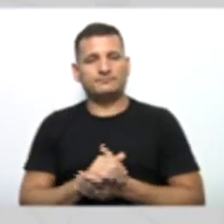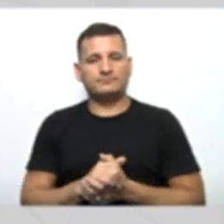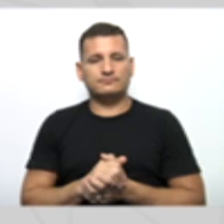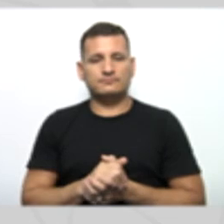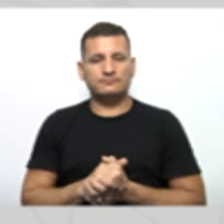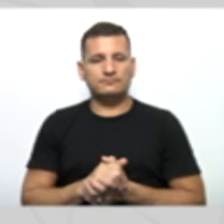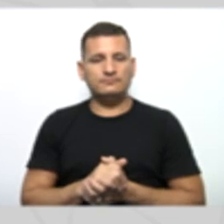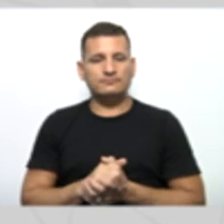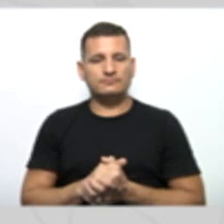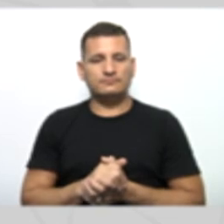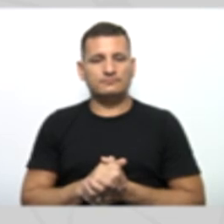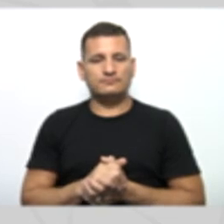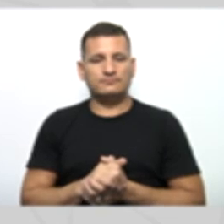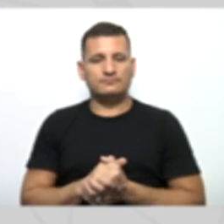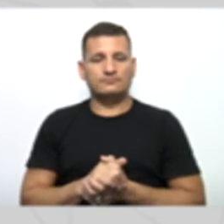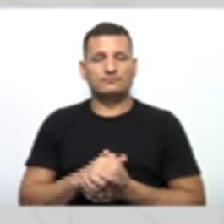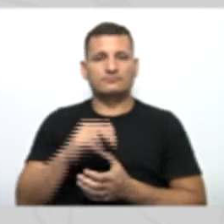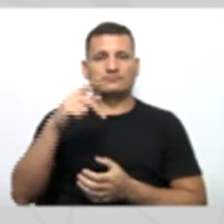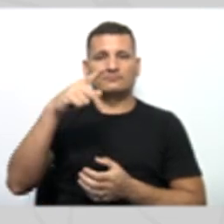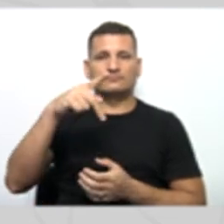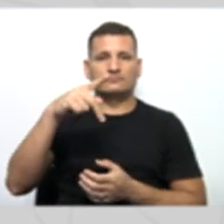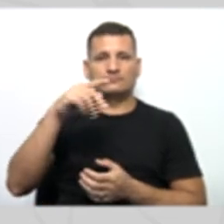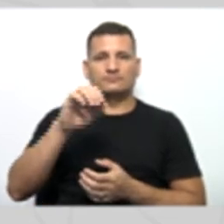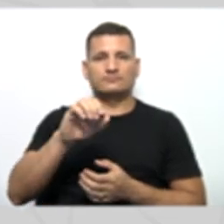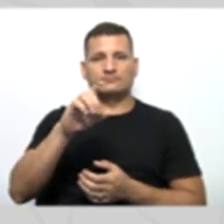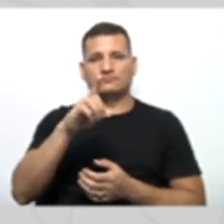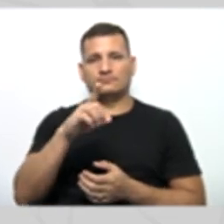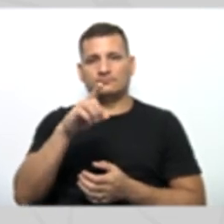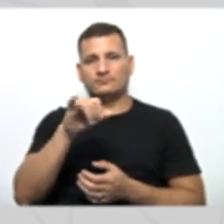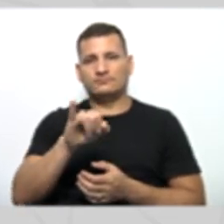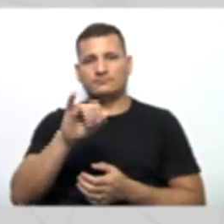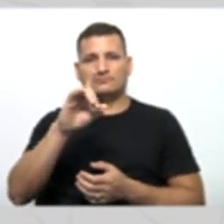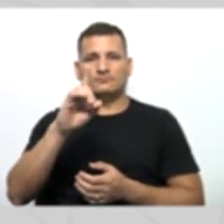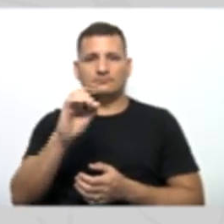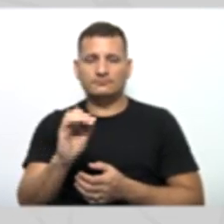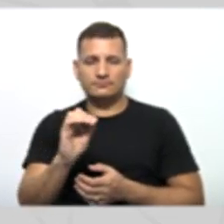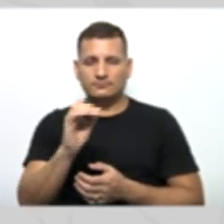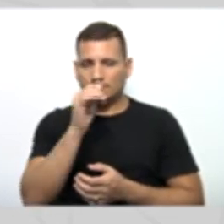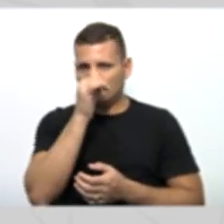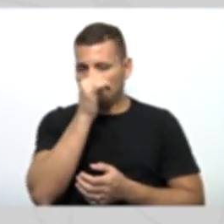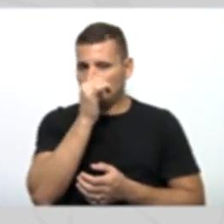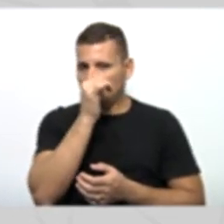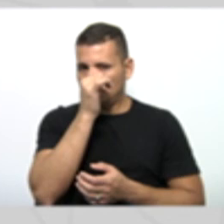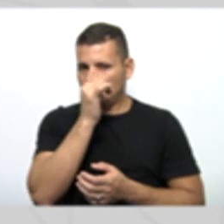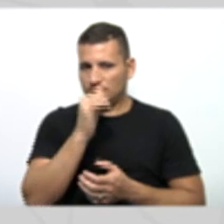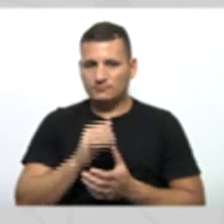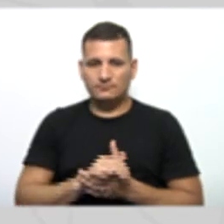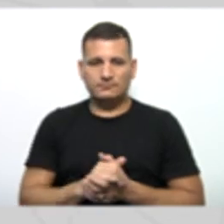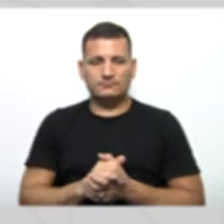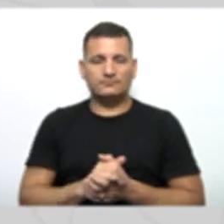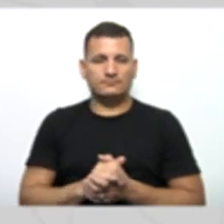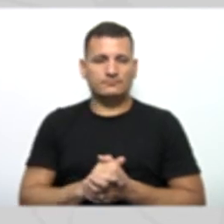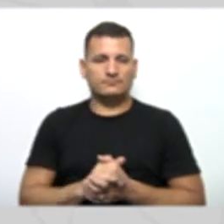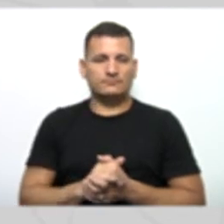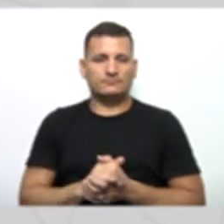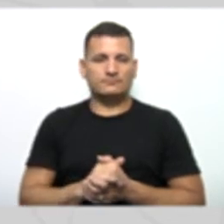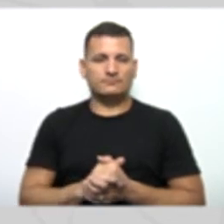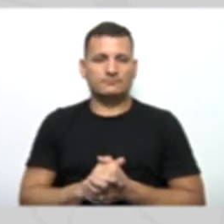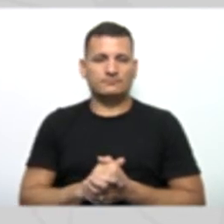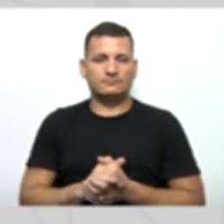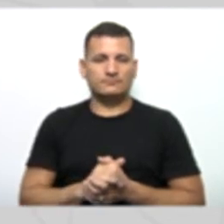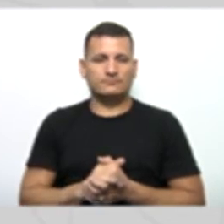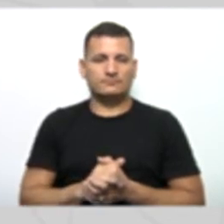certo? Tem o pedido, ok? Observe o nome dela. Gente, ó,